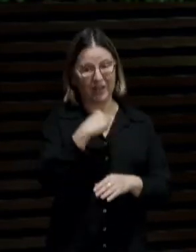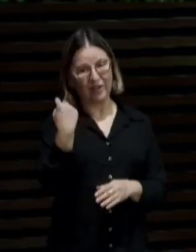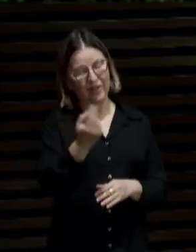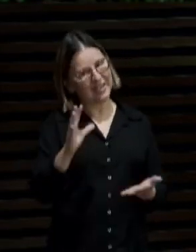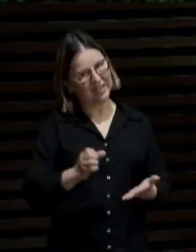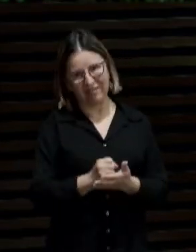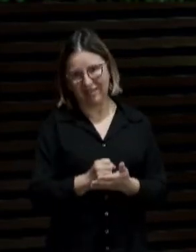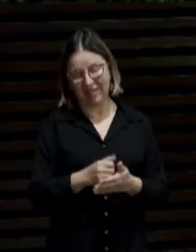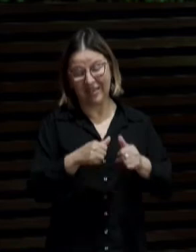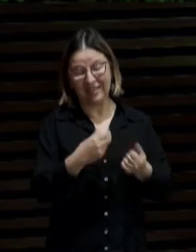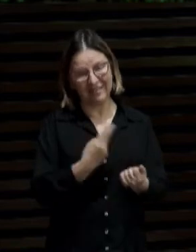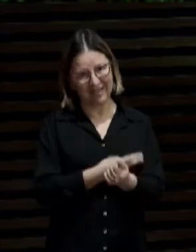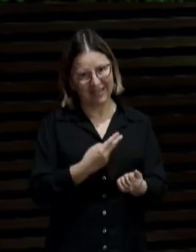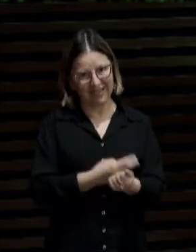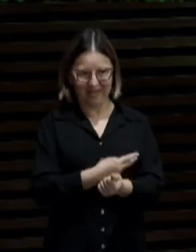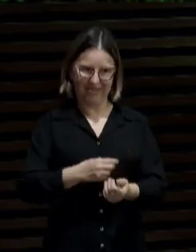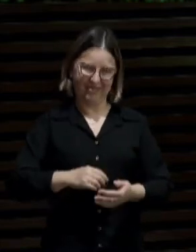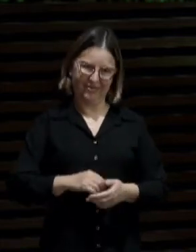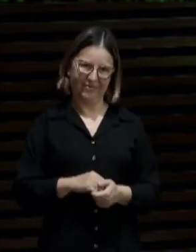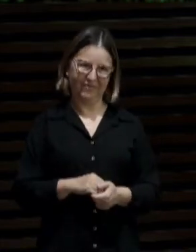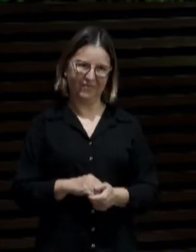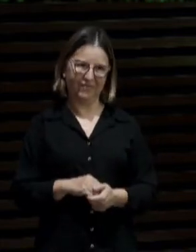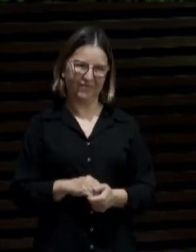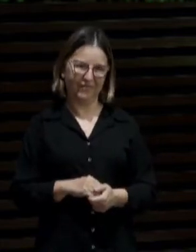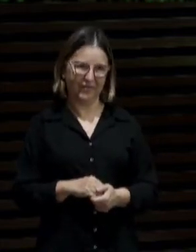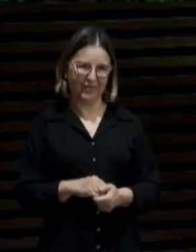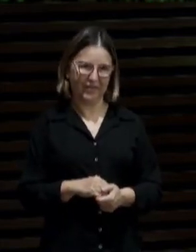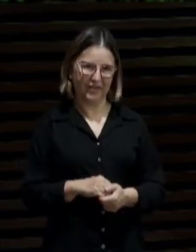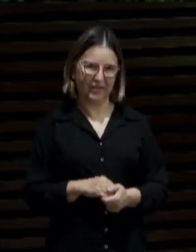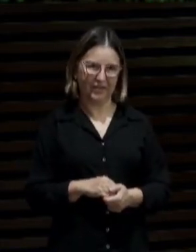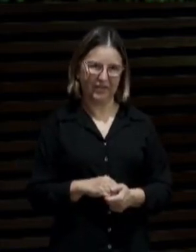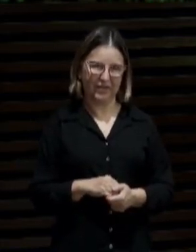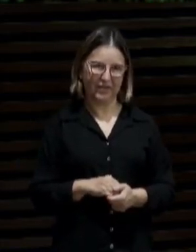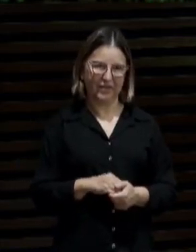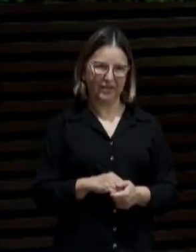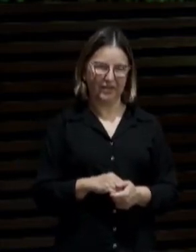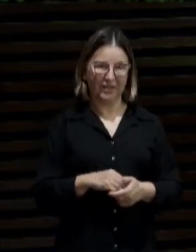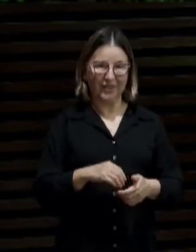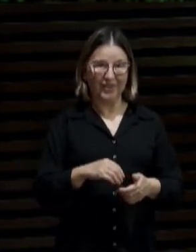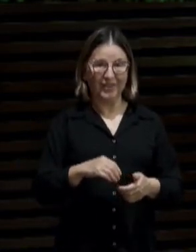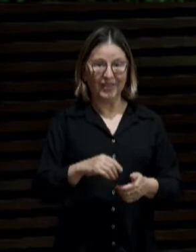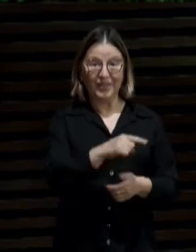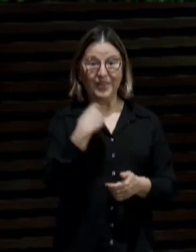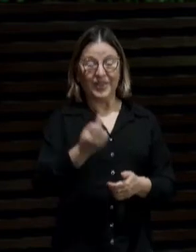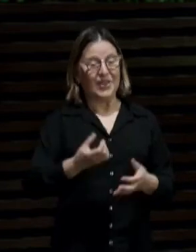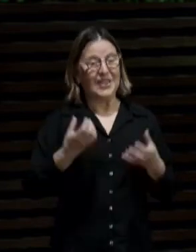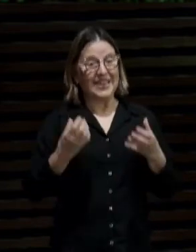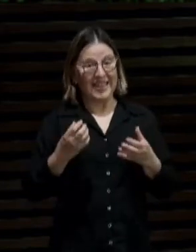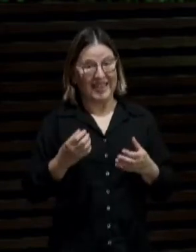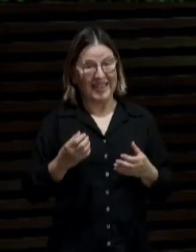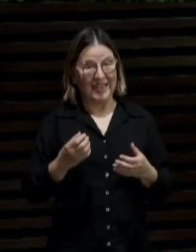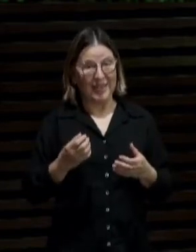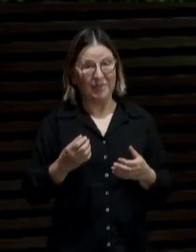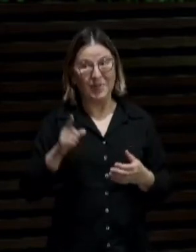Isso é instintivo, isso está inato em nós. A gente tenta ser agradável a Deus, a gente fica